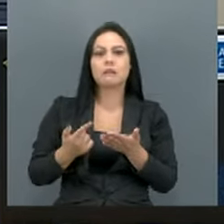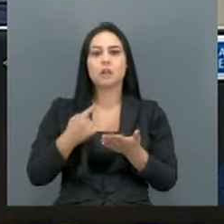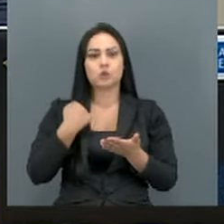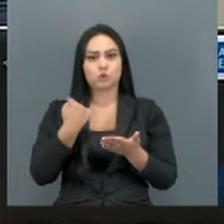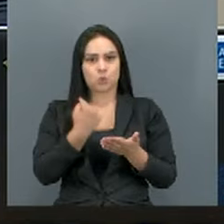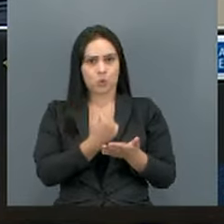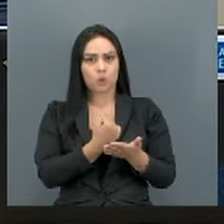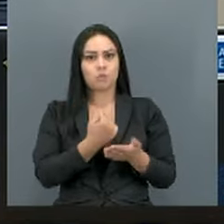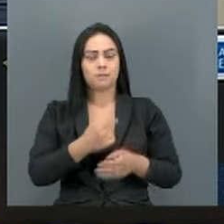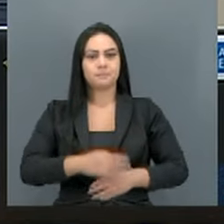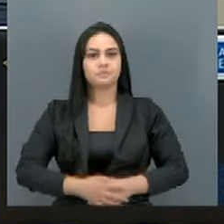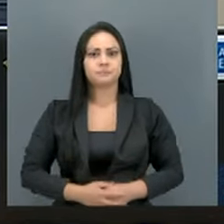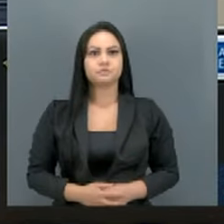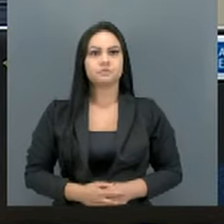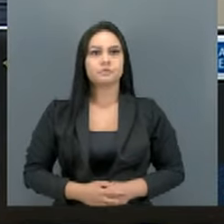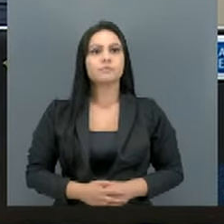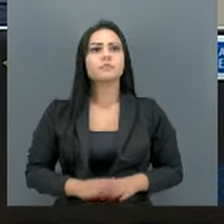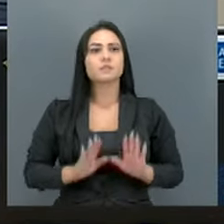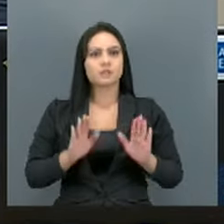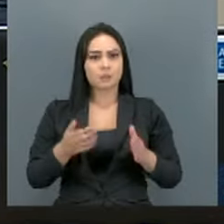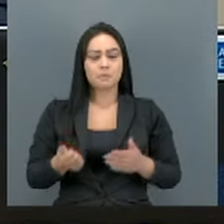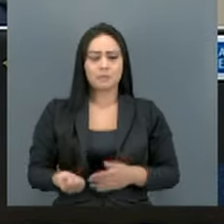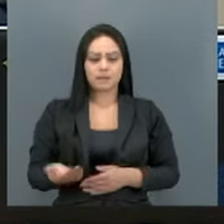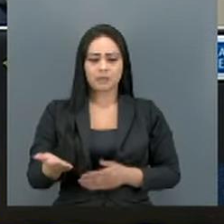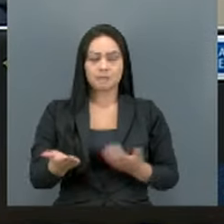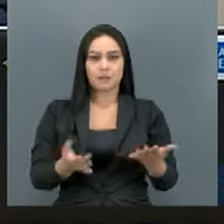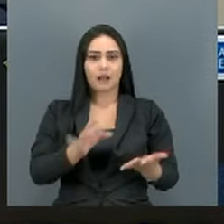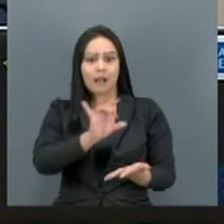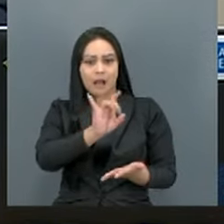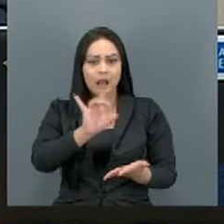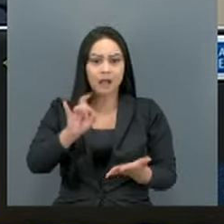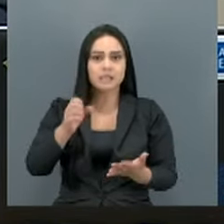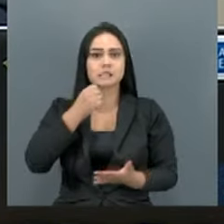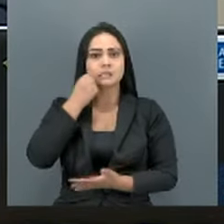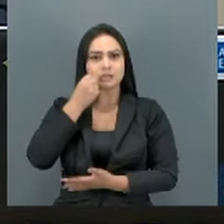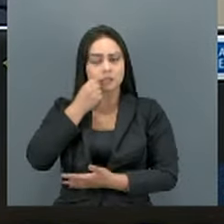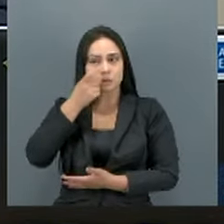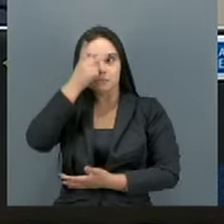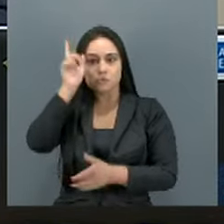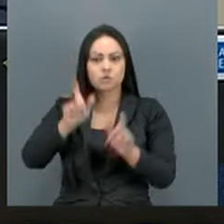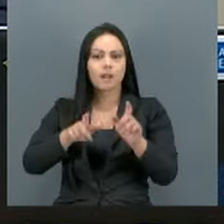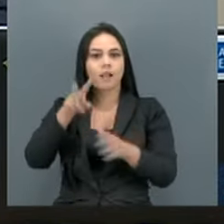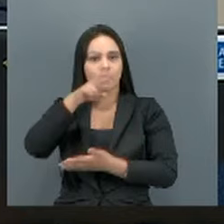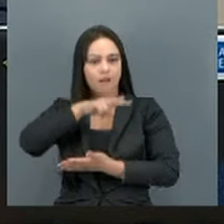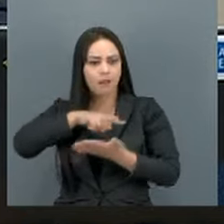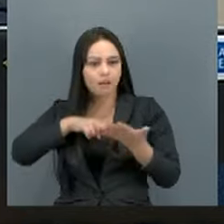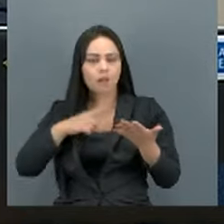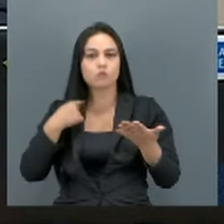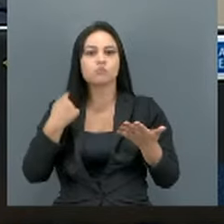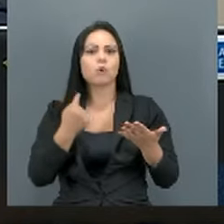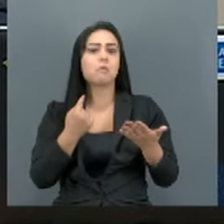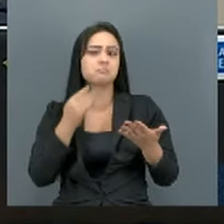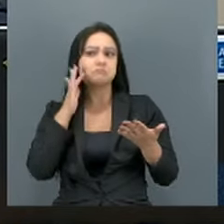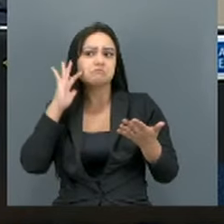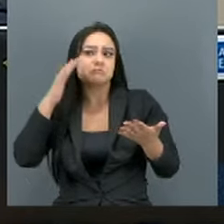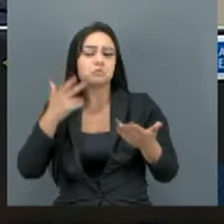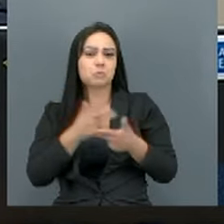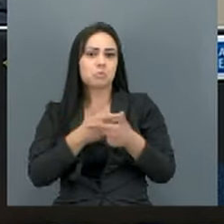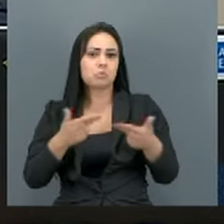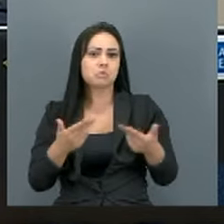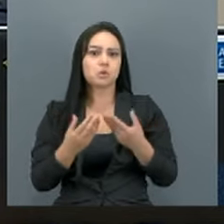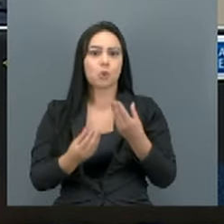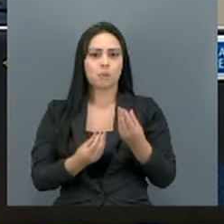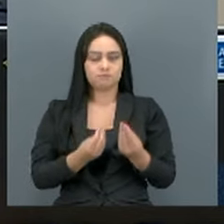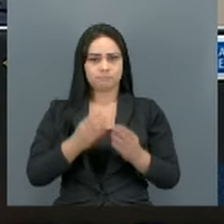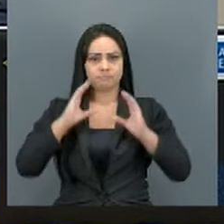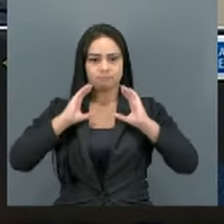A petição depois? Ah, sim, eu estou mandando para cada um do senador para ler, para a gente fazer algo. Como